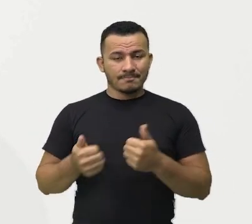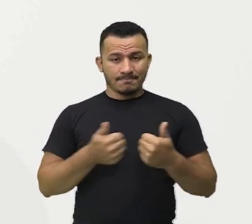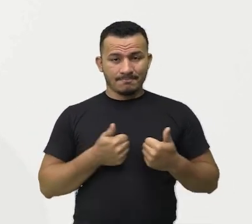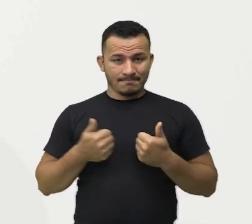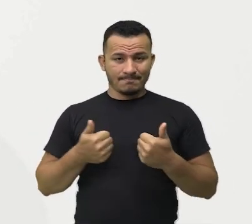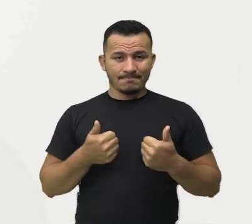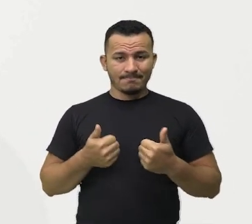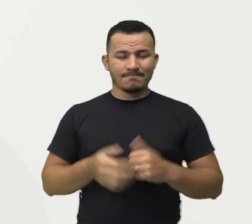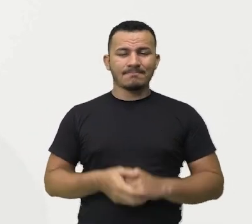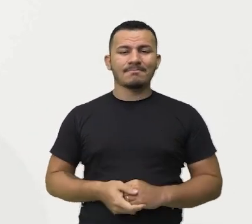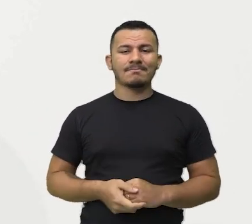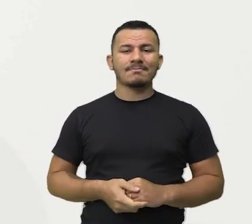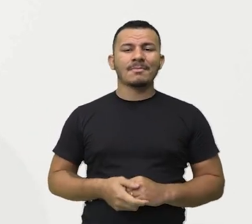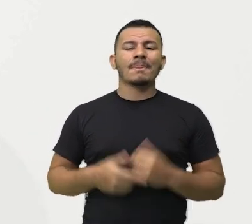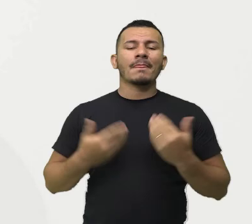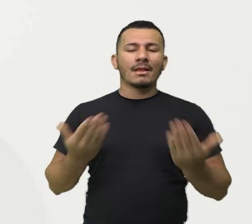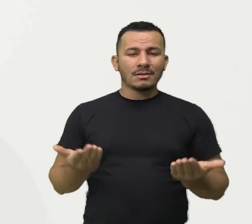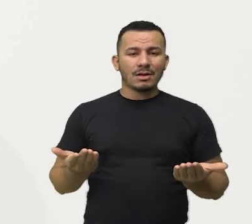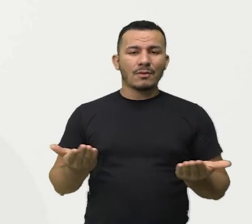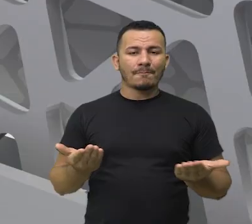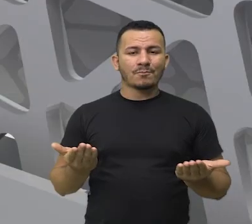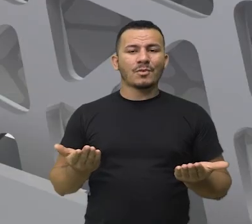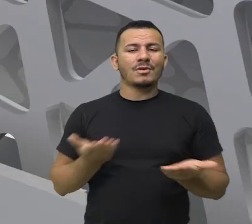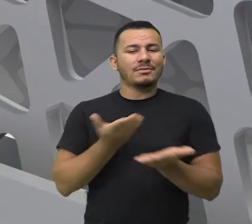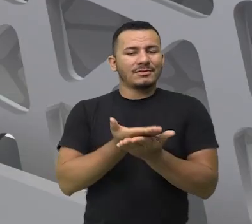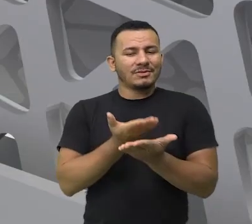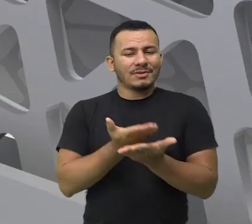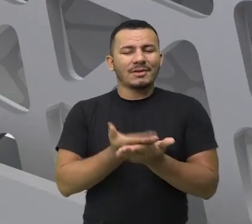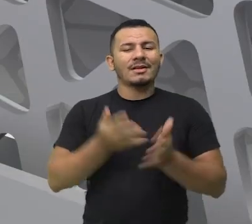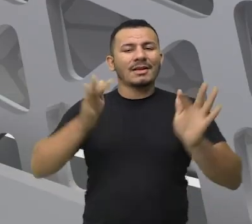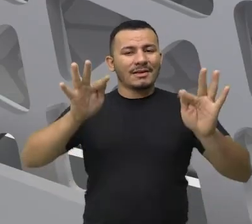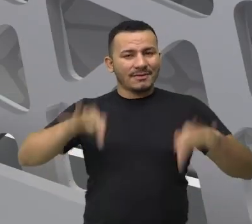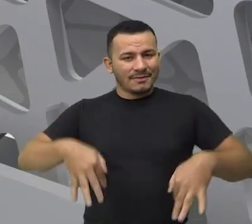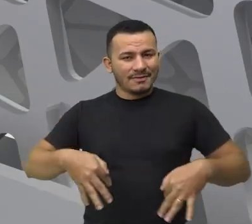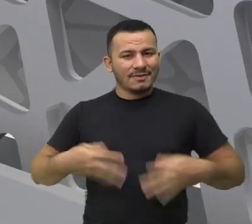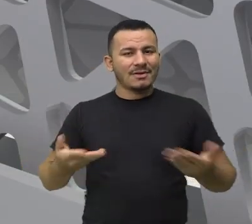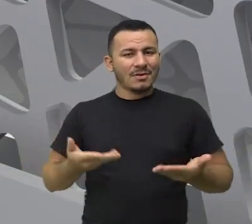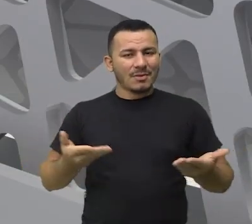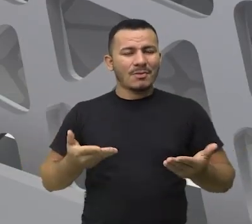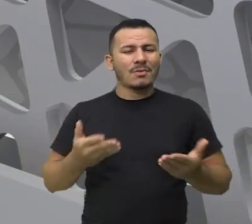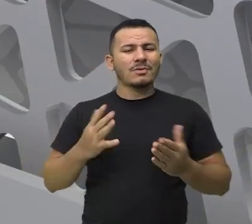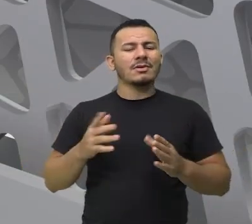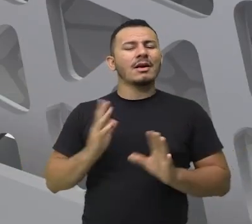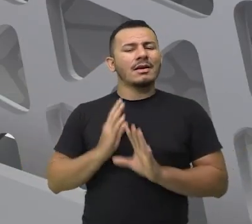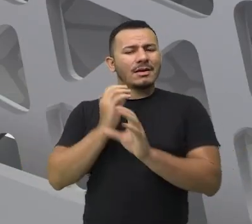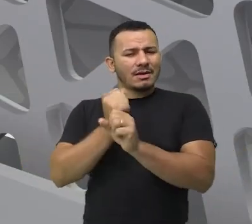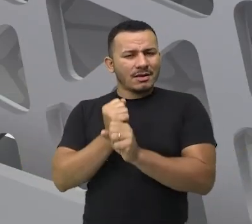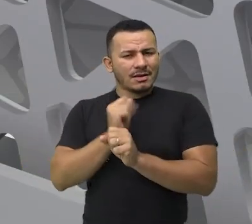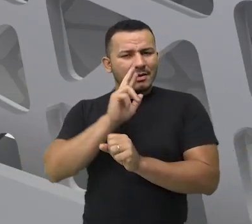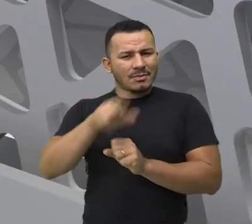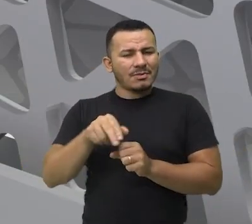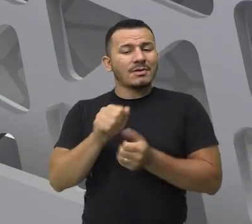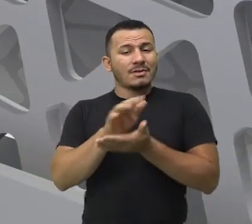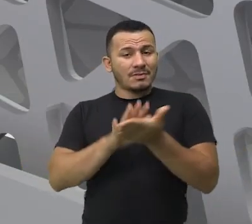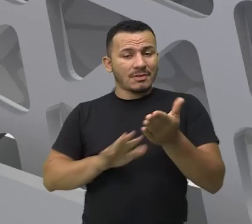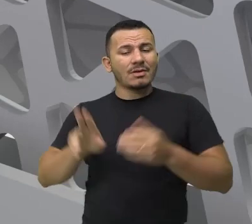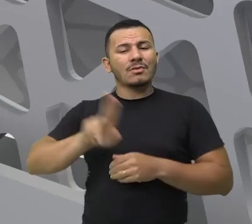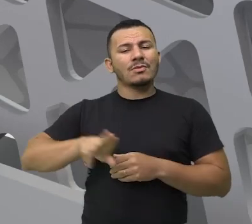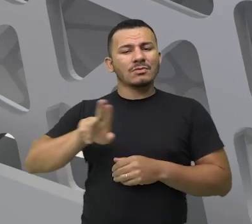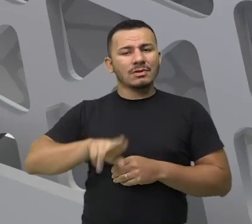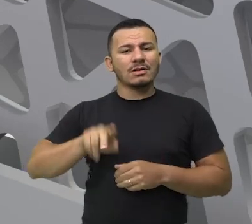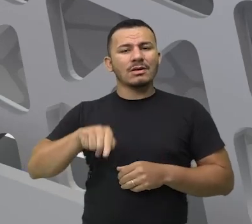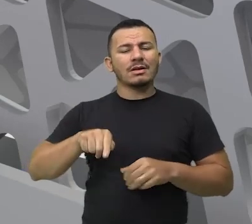voltas. Beleza, pessoal? E é isso. Assim nós chegamos aqui ao final da nossa aula hoje de resolução de